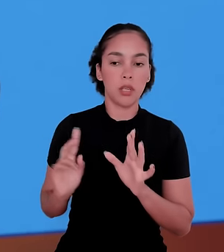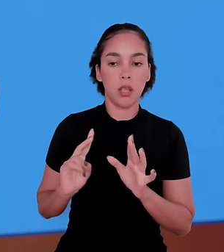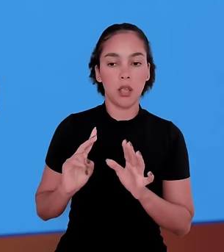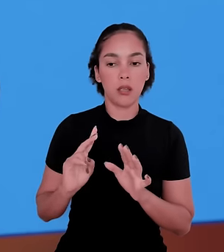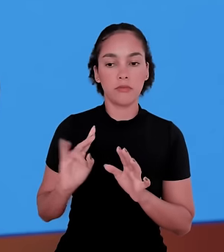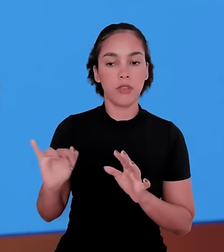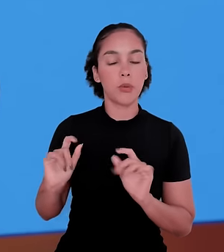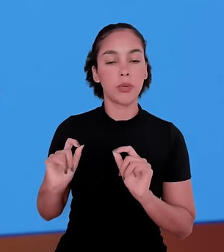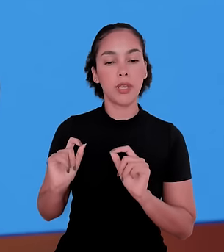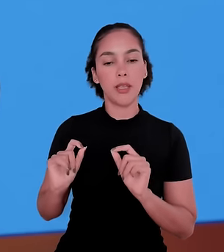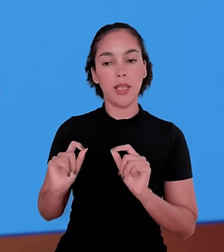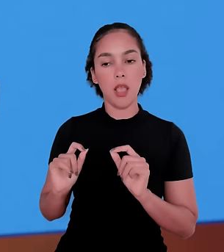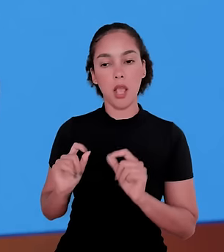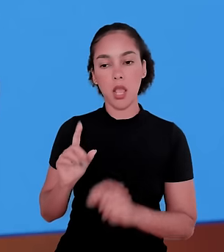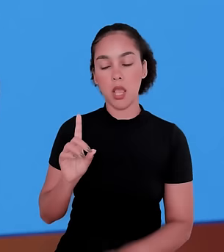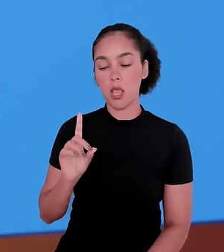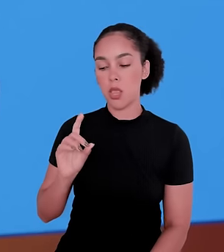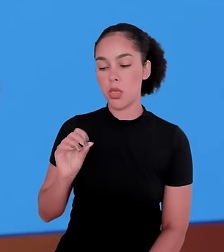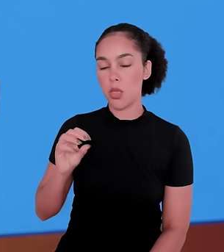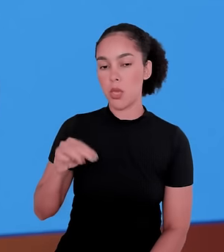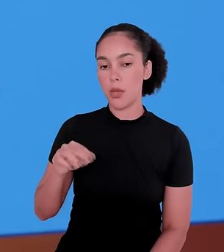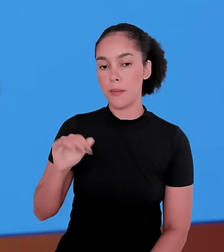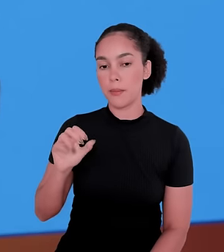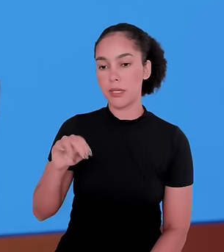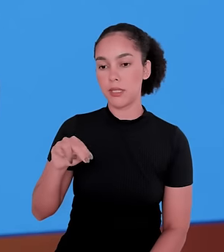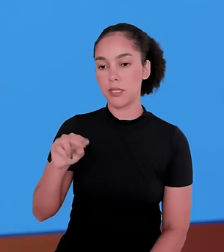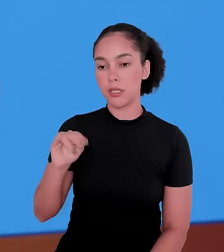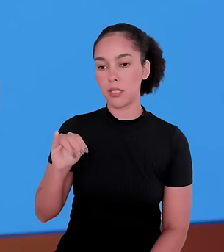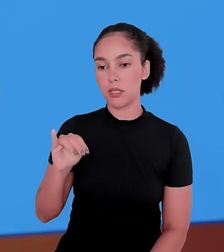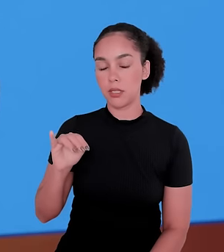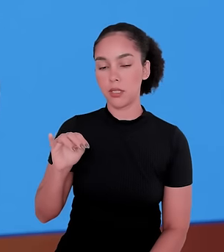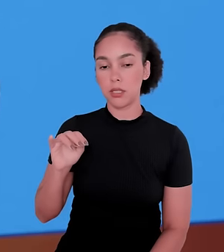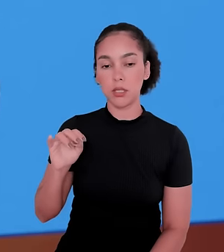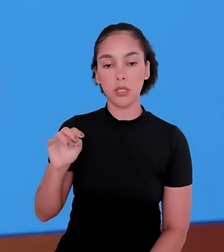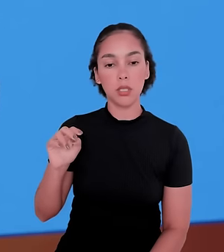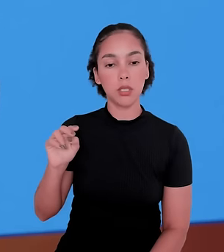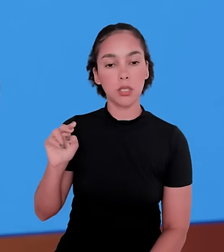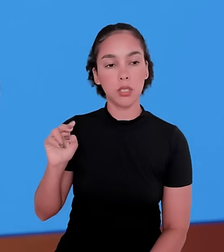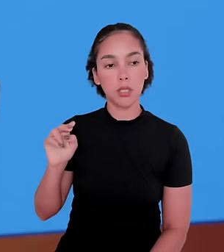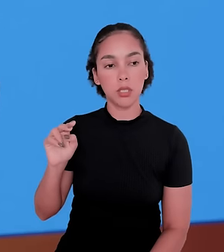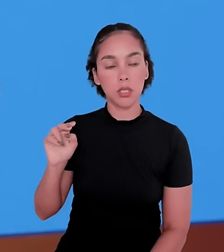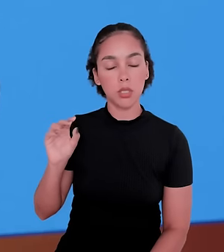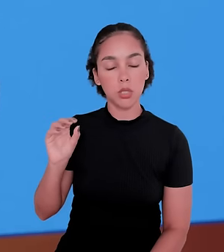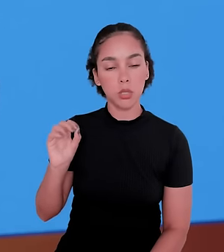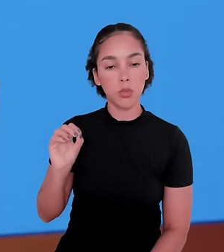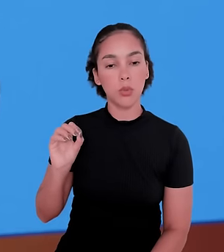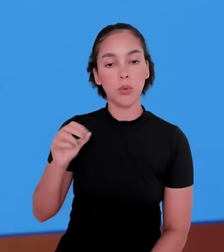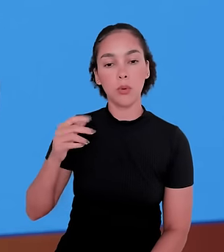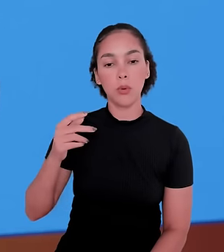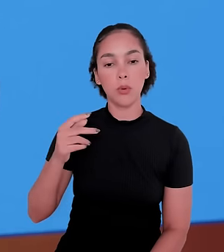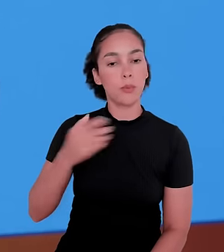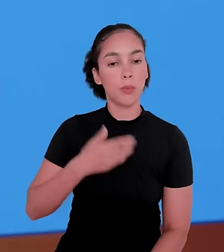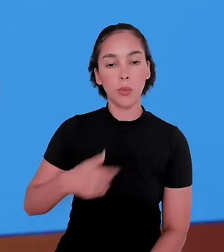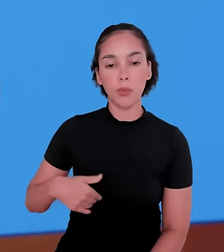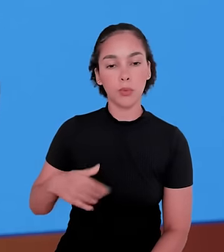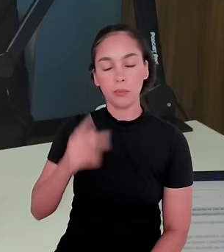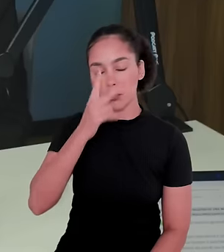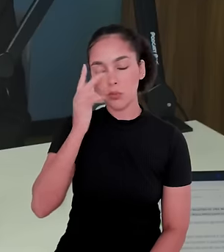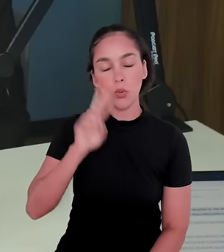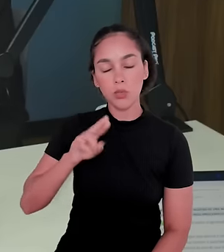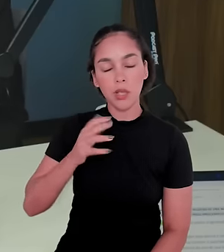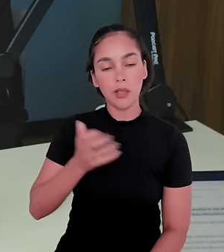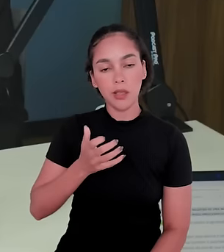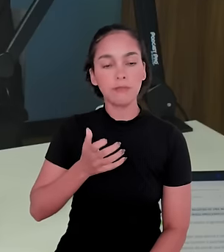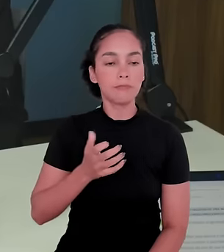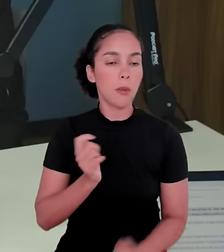vai entrar em que a gente chama de domínio público e outra pessoa se quiser registrar para fazer o uso daquela marca ela vai poder Ah legal